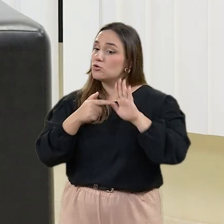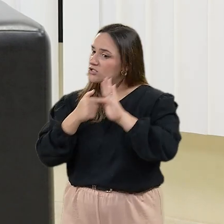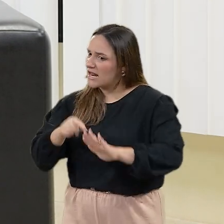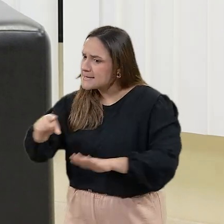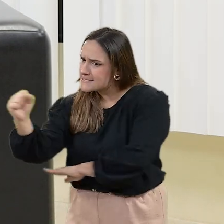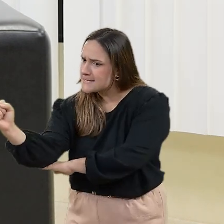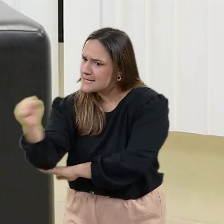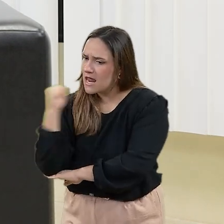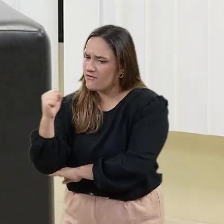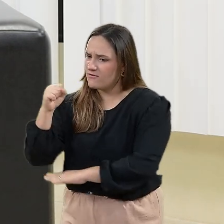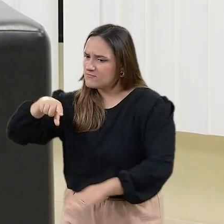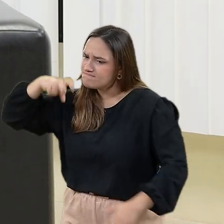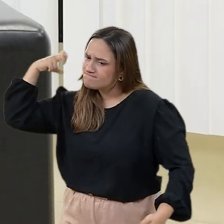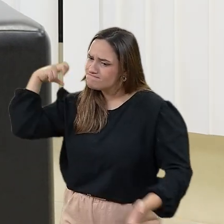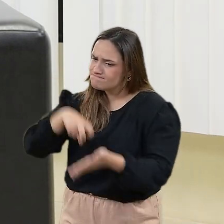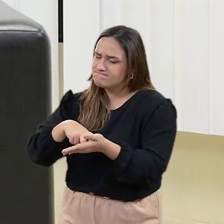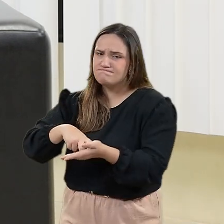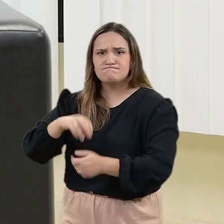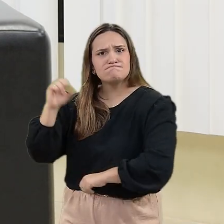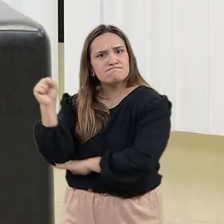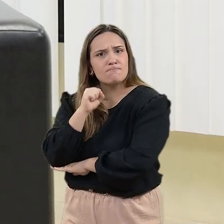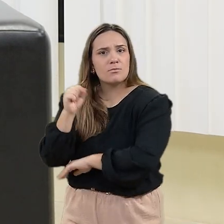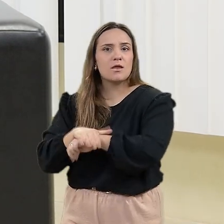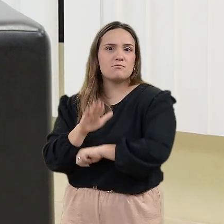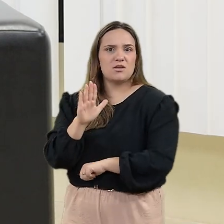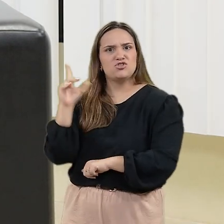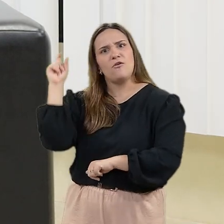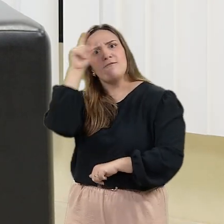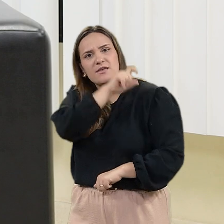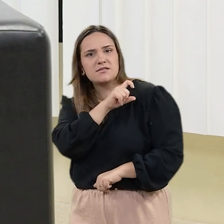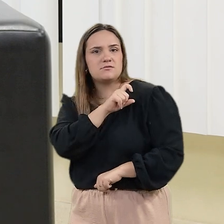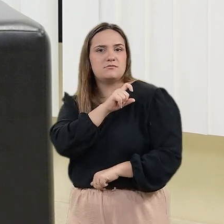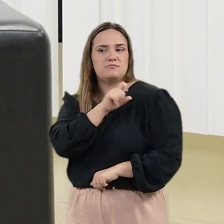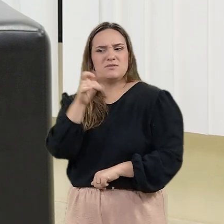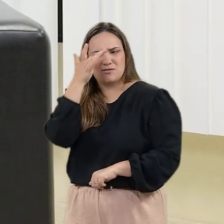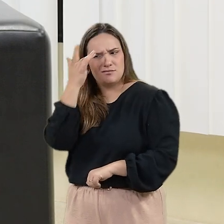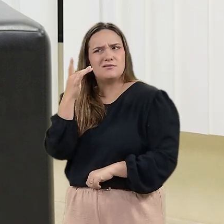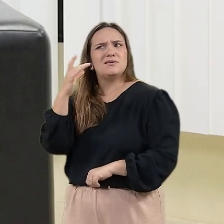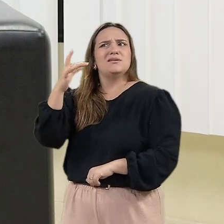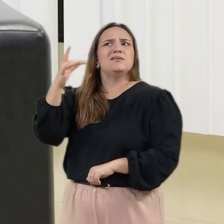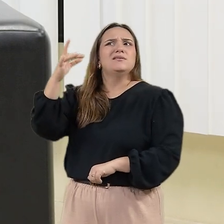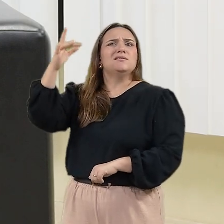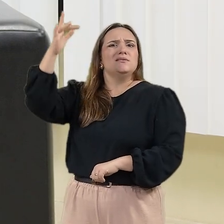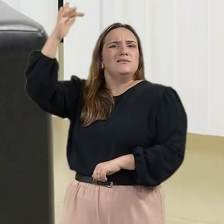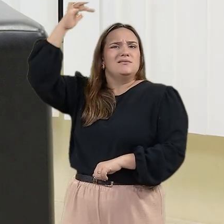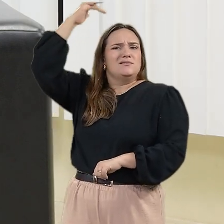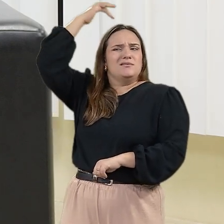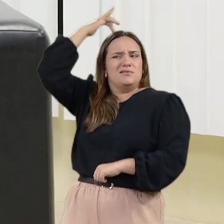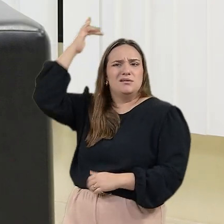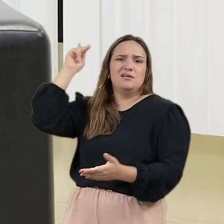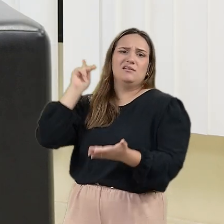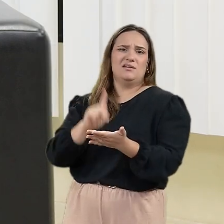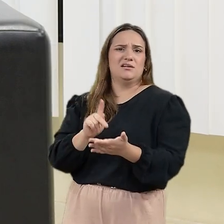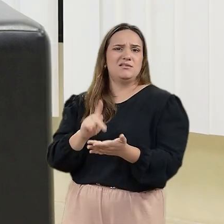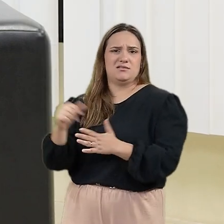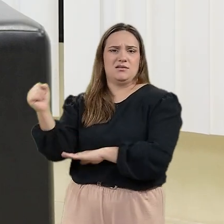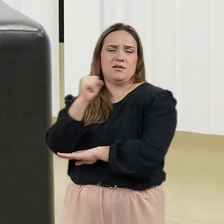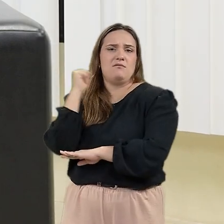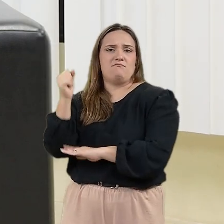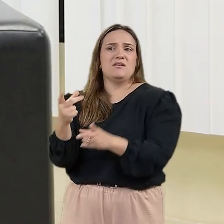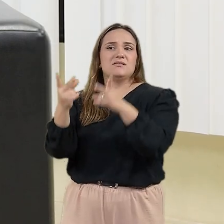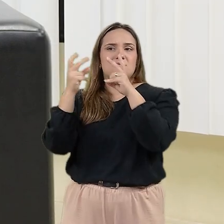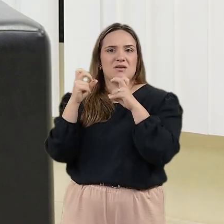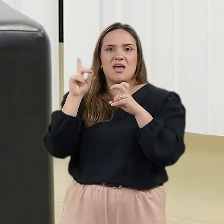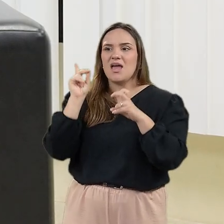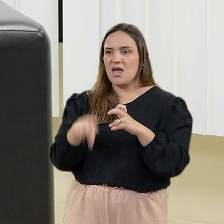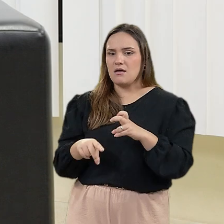forte, com uma pena maior, com uma progressão mais difícil para o condenado. Então, é uma